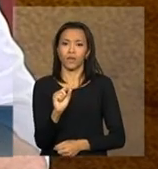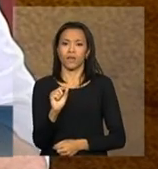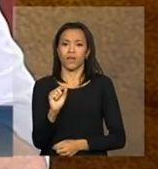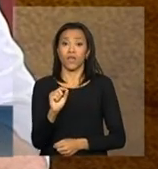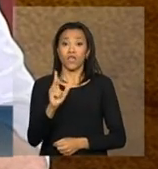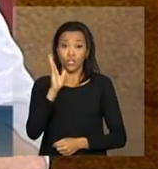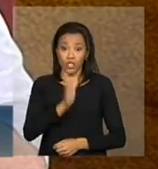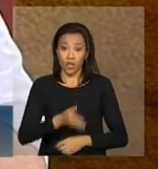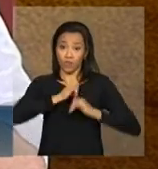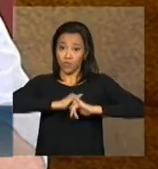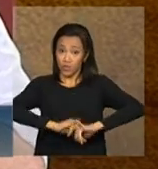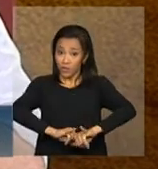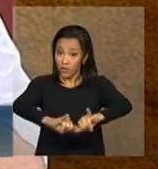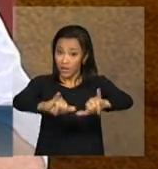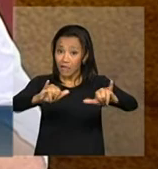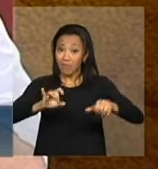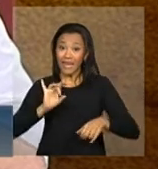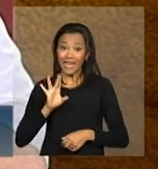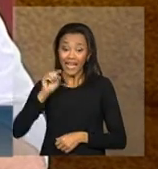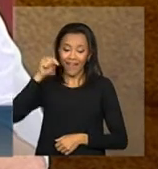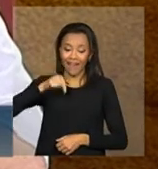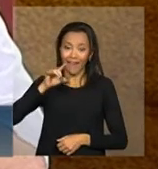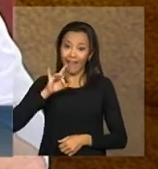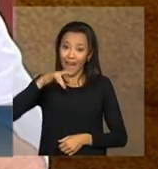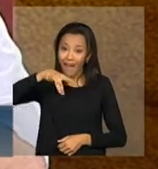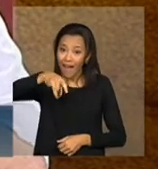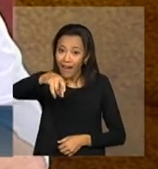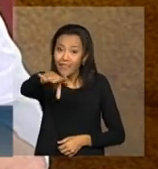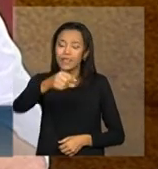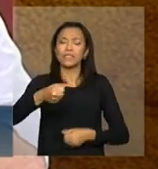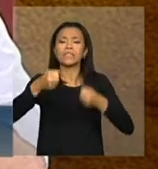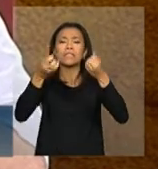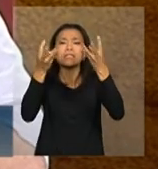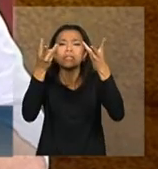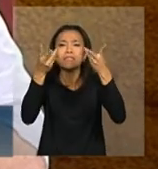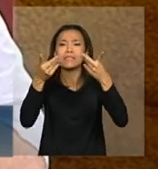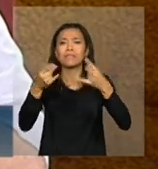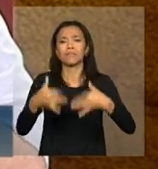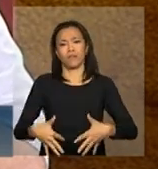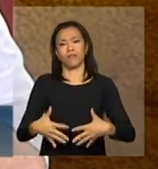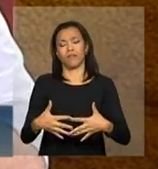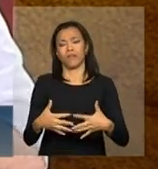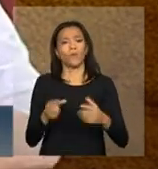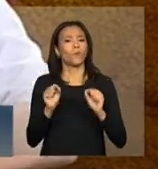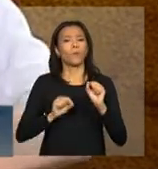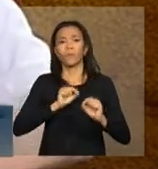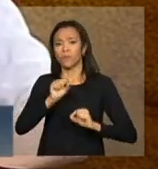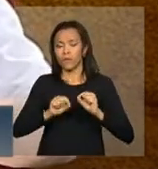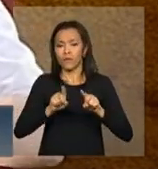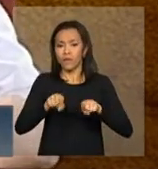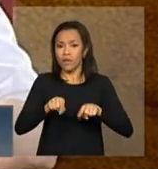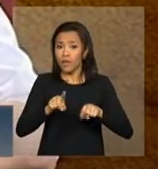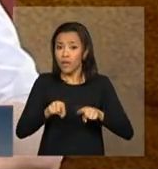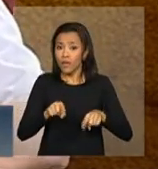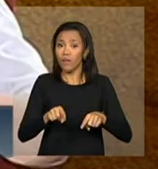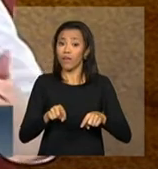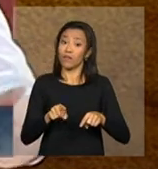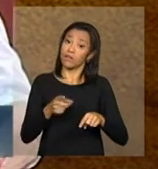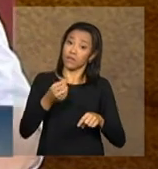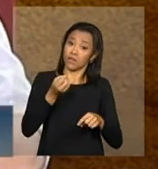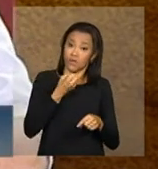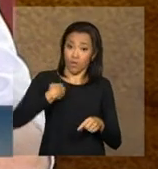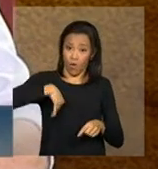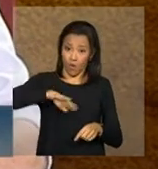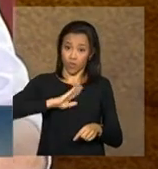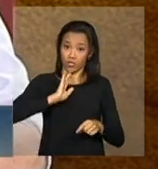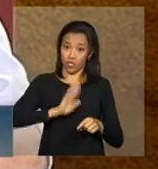divulgado para que cada um detalhe dentro dessas programações o que é realmente factível. Nós